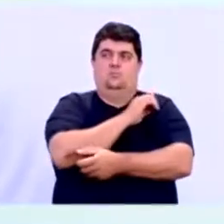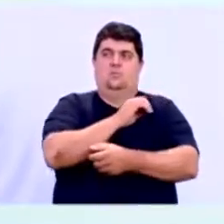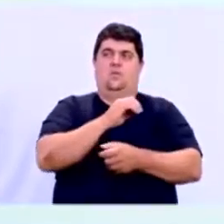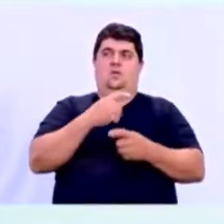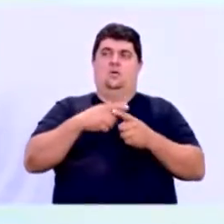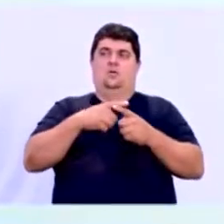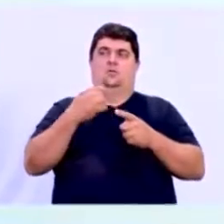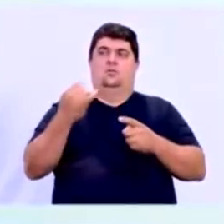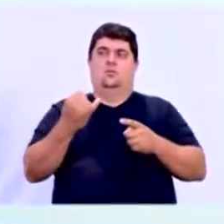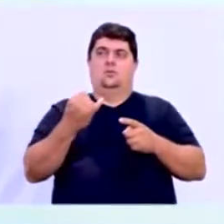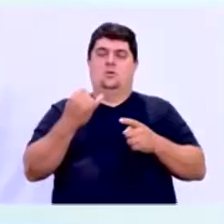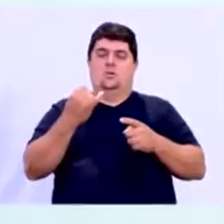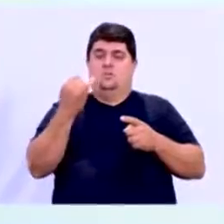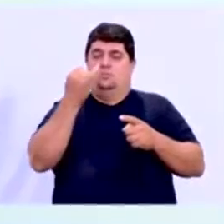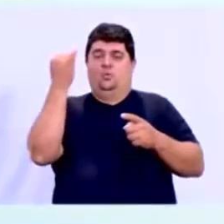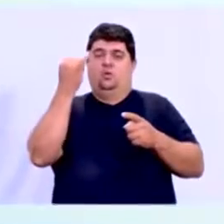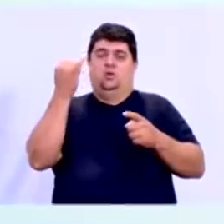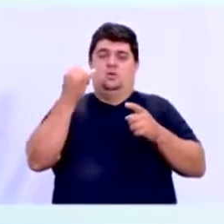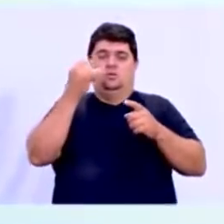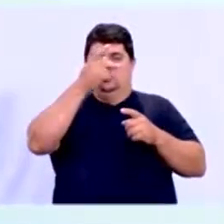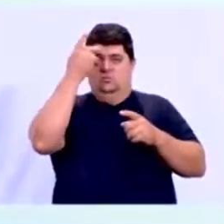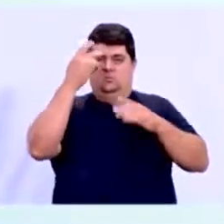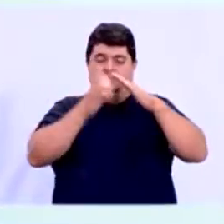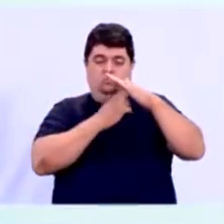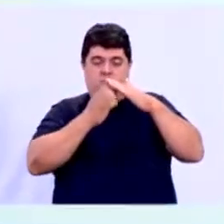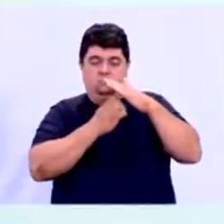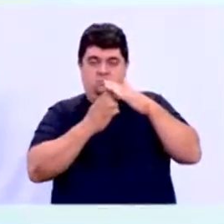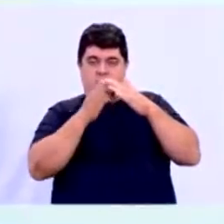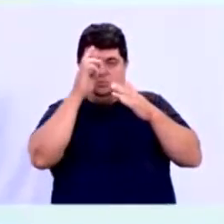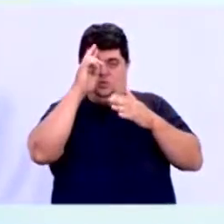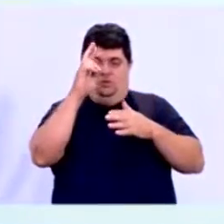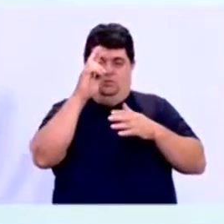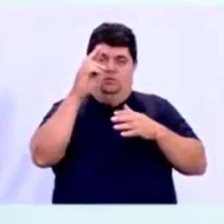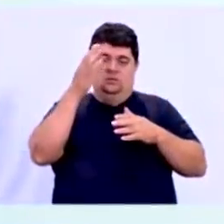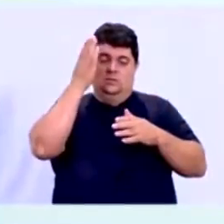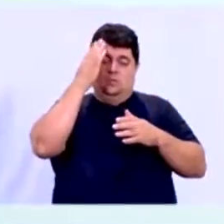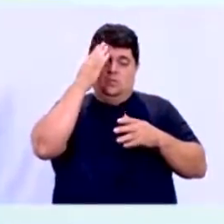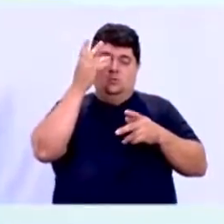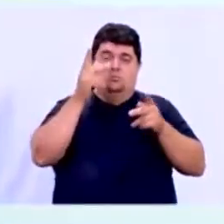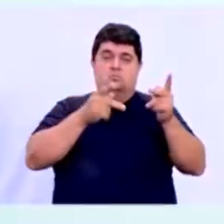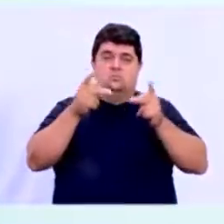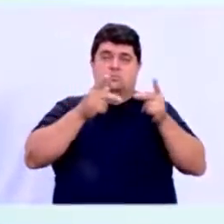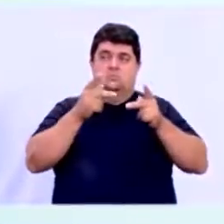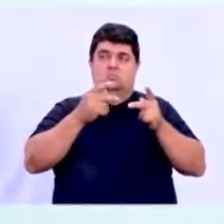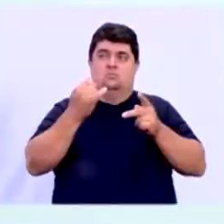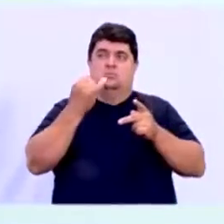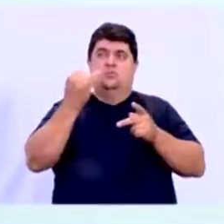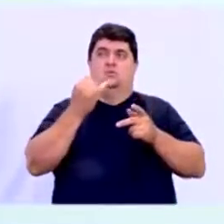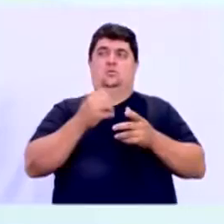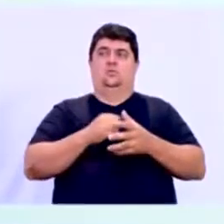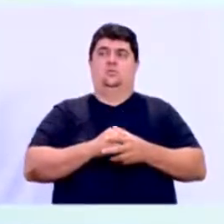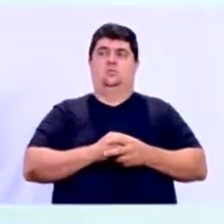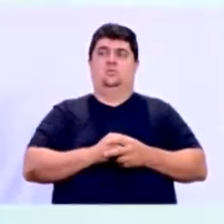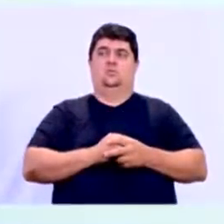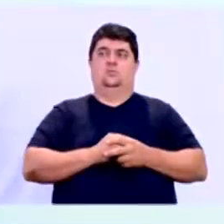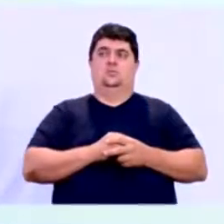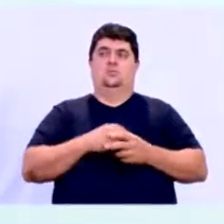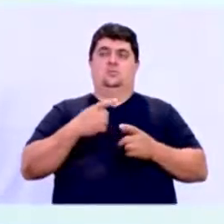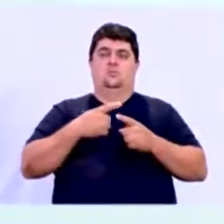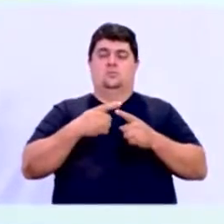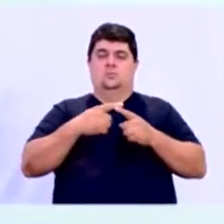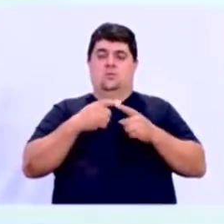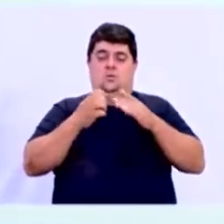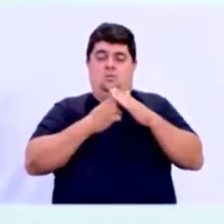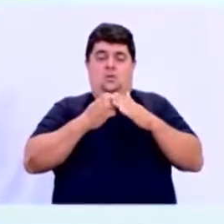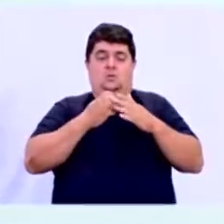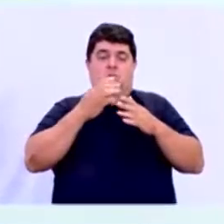desse planejamento justamente para direcioná-lo a um objetivo, que é colocar a sua empresa no mercado e fazer com que ela lhe